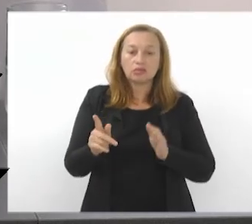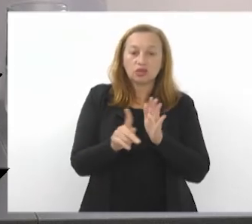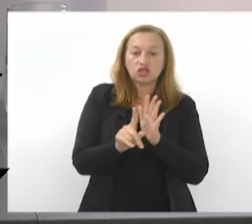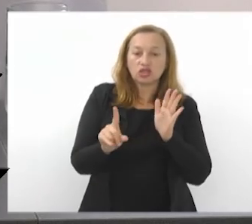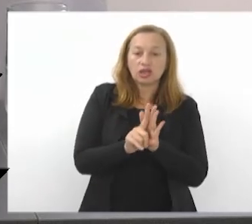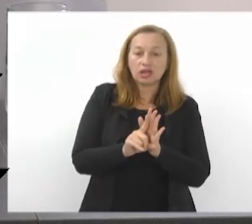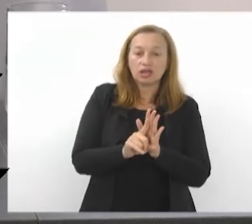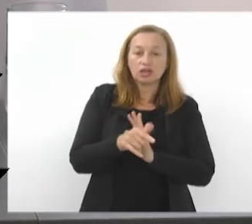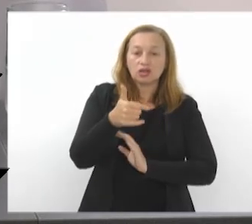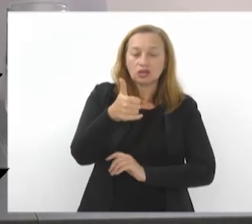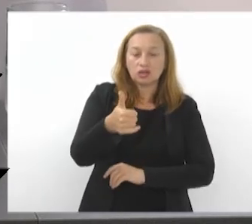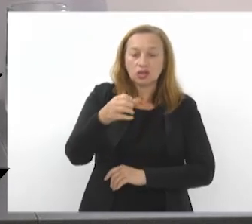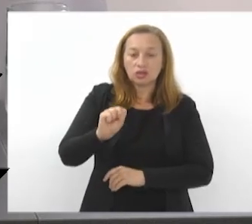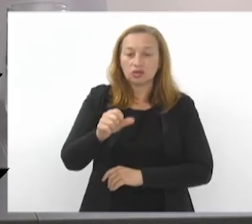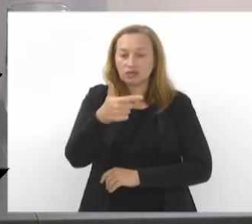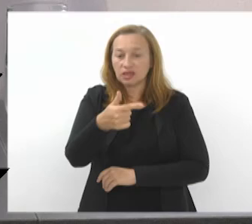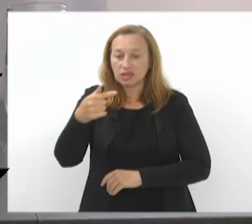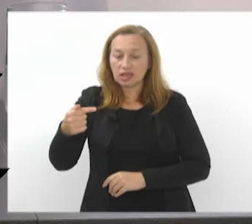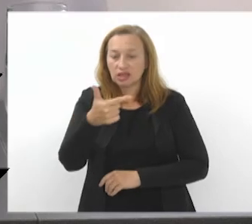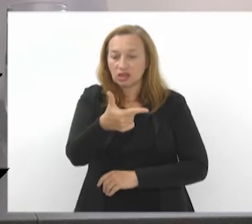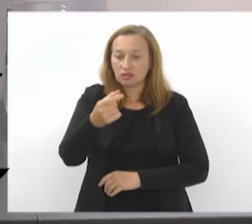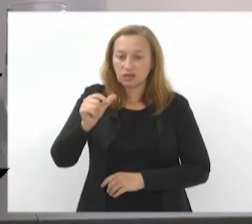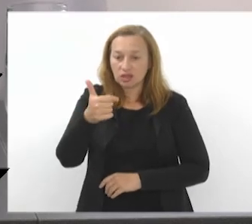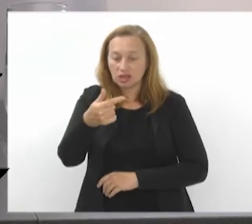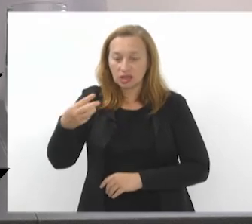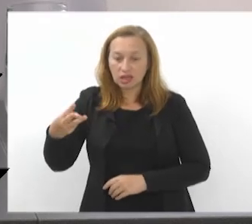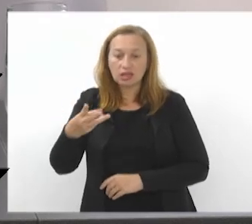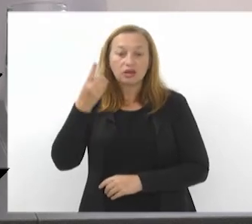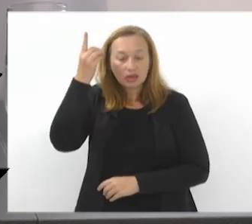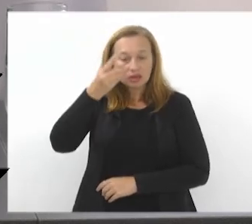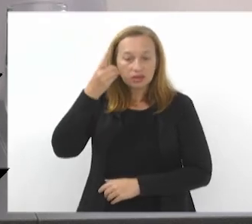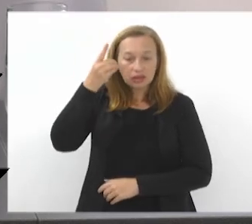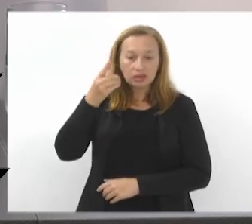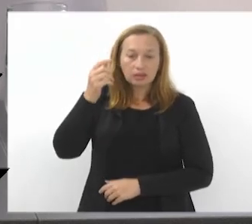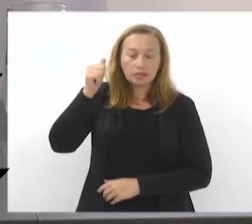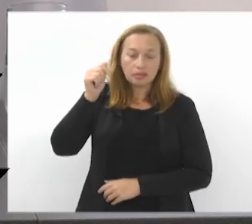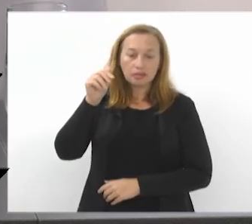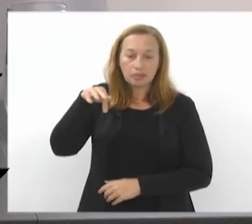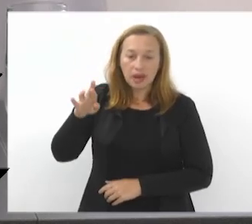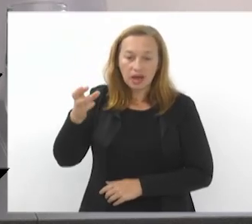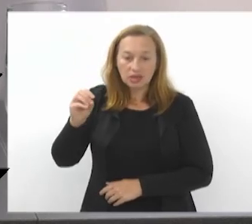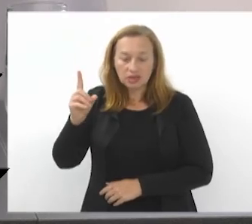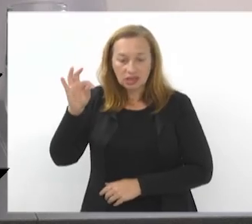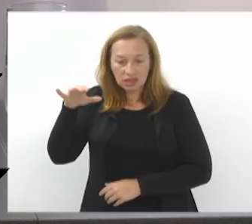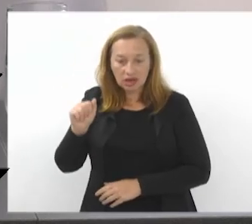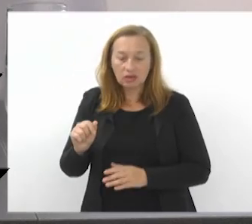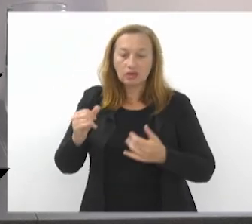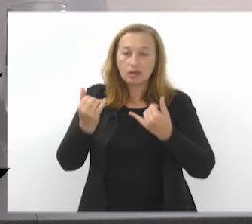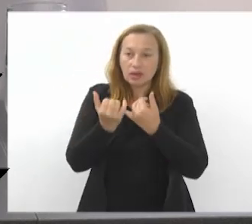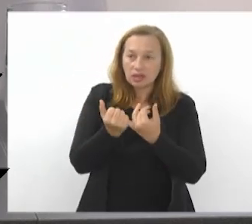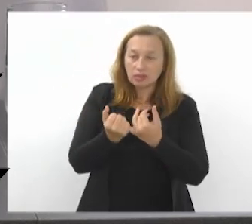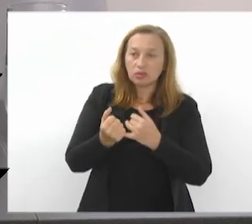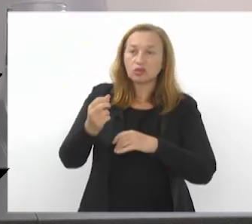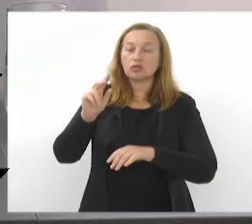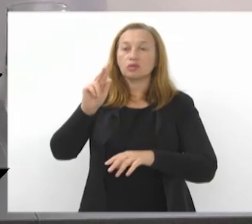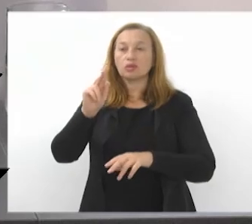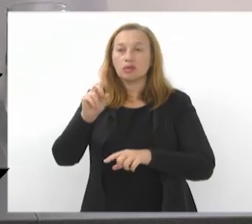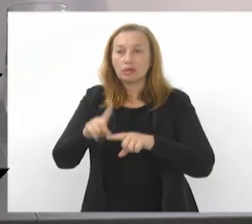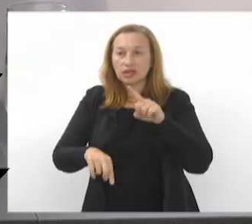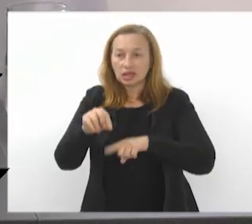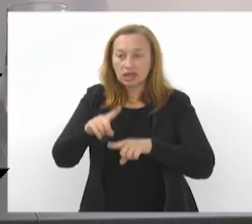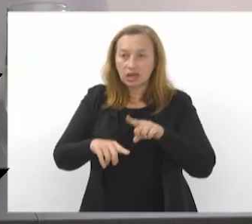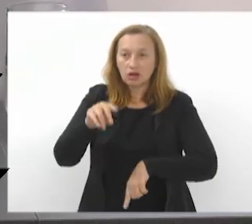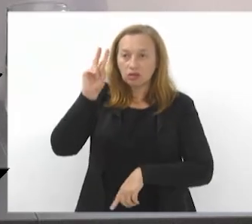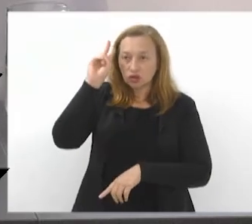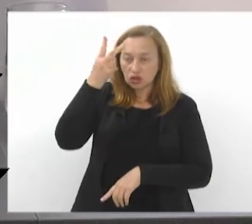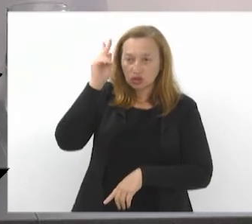lei número 1827-23, de autoria do deputado Márcio Canella, que declara como patrimônio material, histórico, cultural e turístico